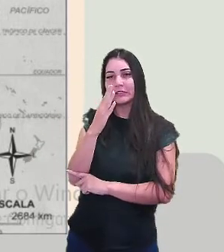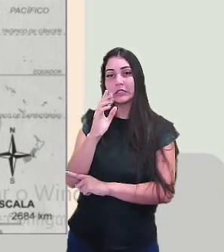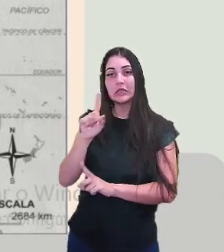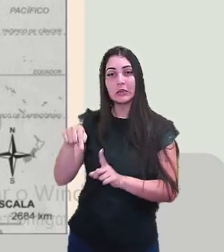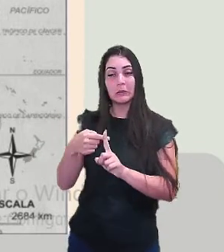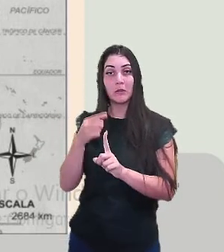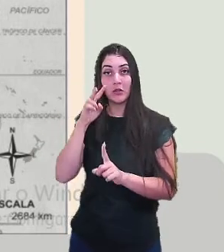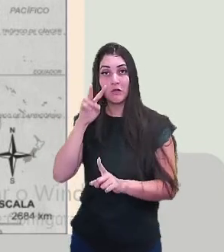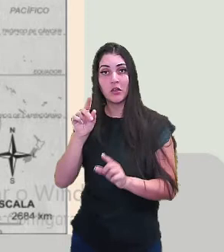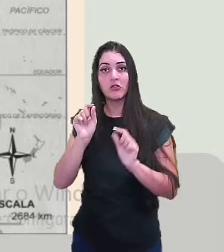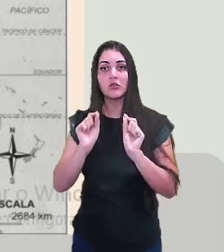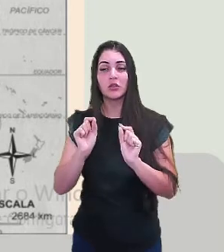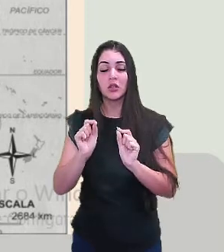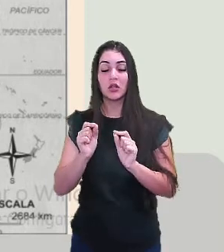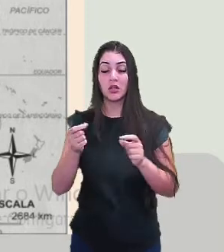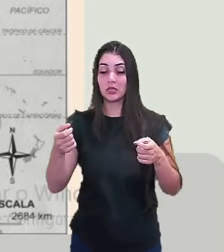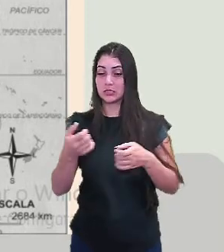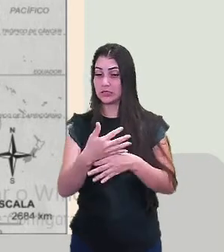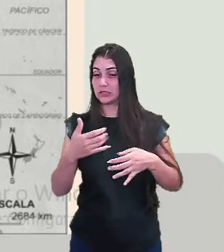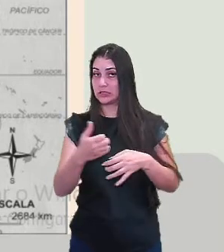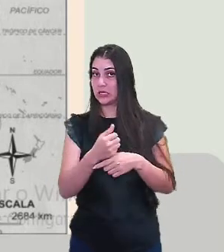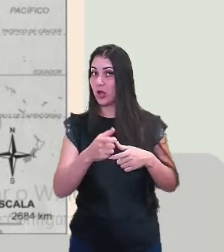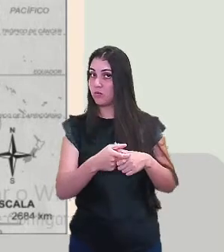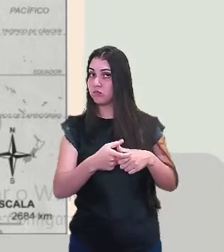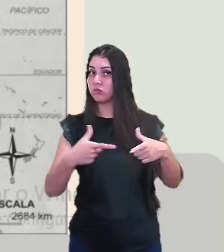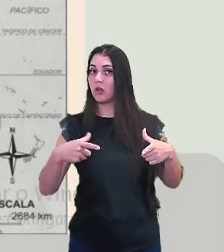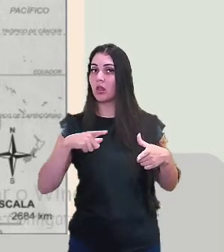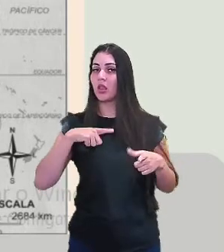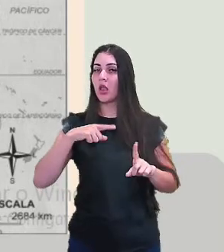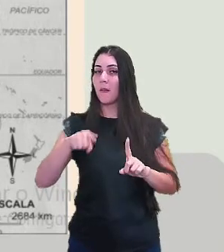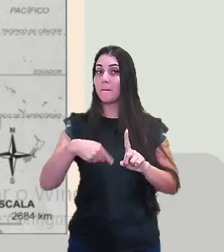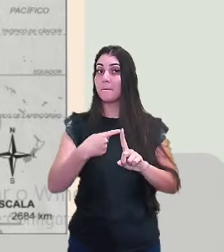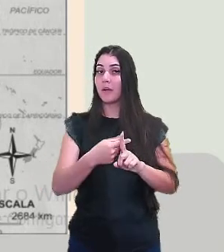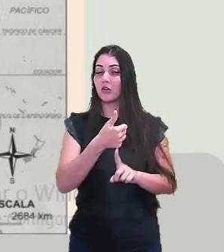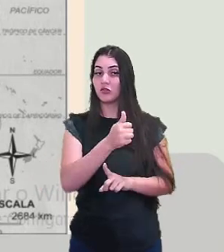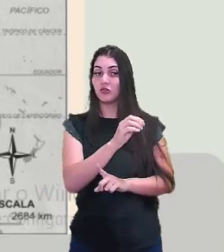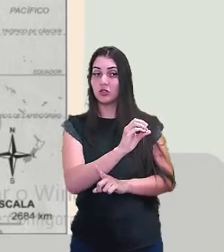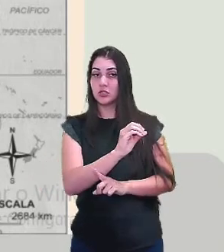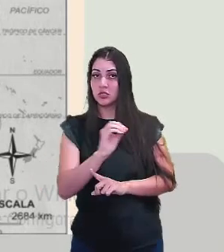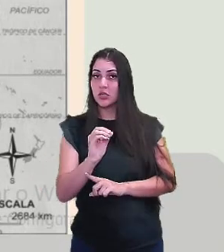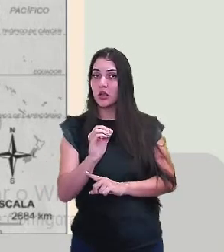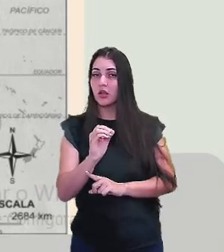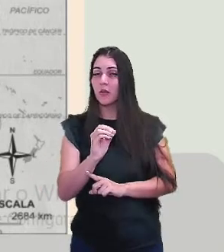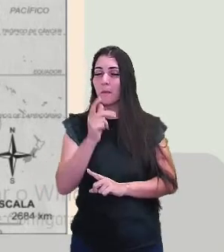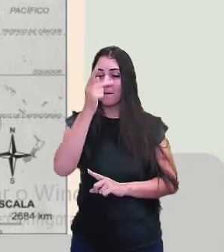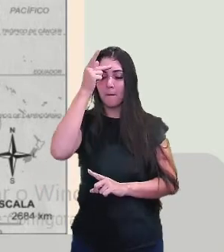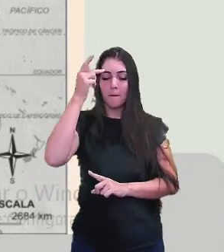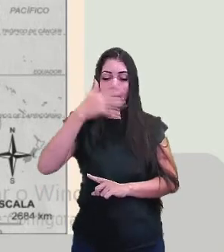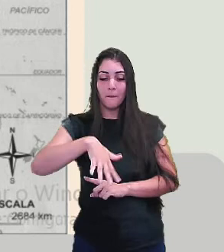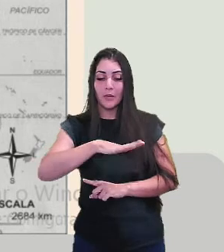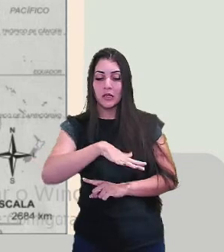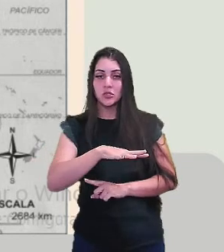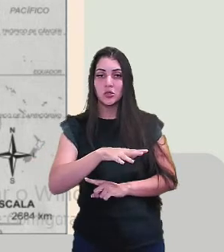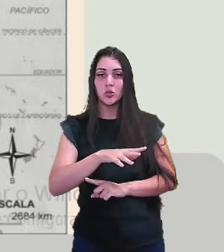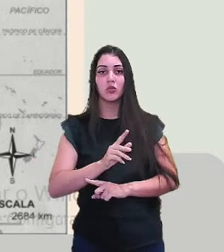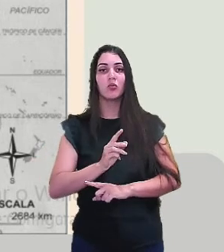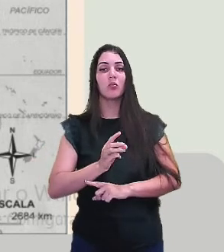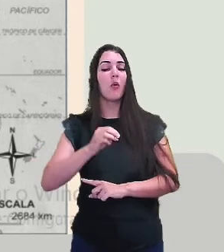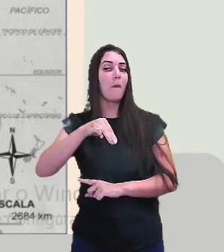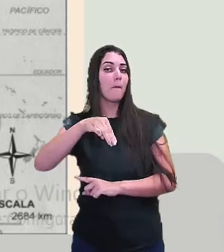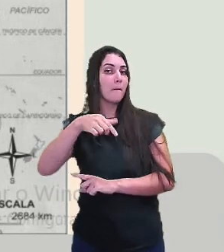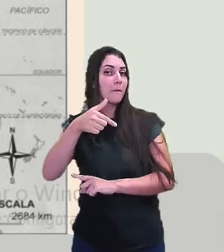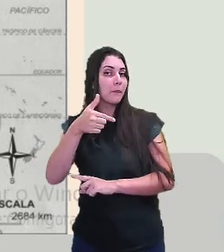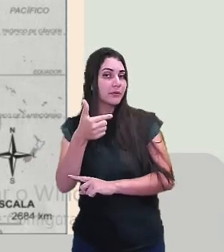veja. Grandes cidades, a gente tem mais de 100 habitantes por metro quadrado. Então, é a partezinha mais